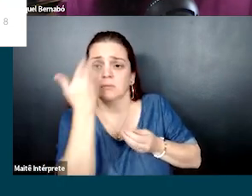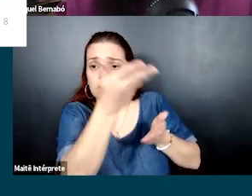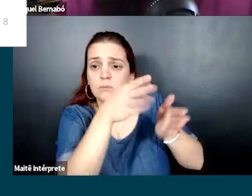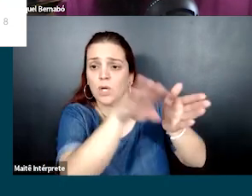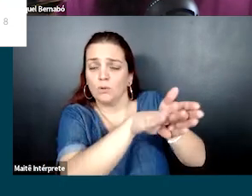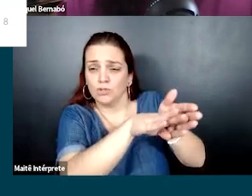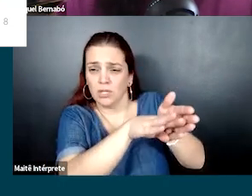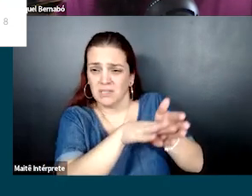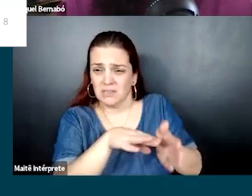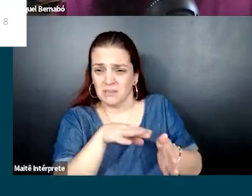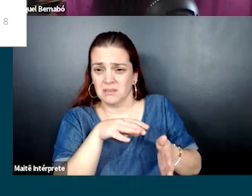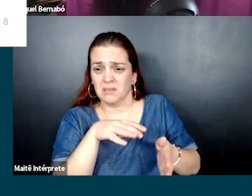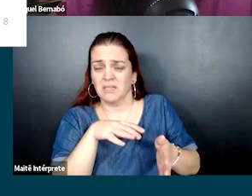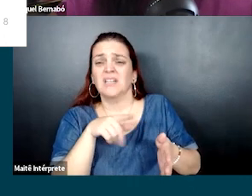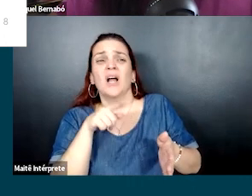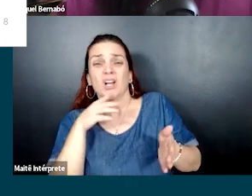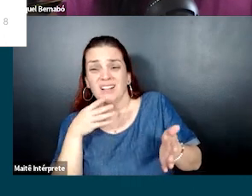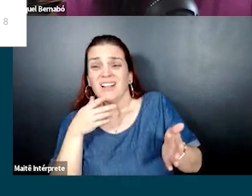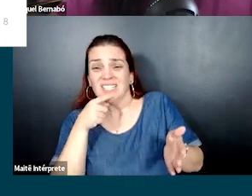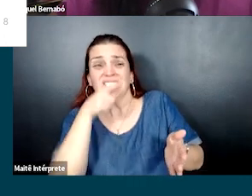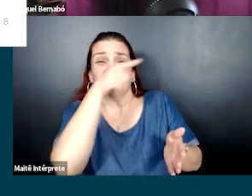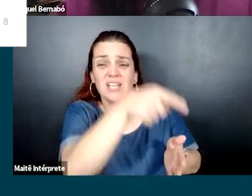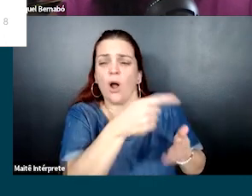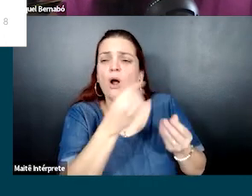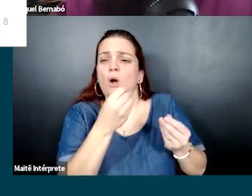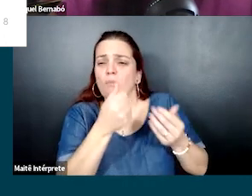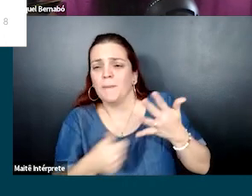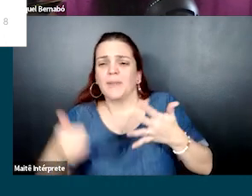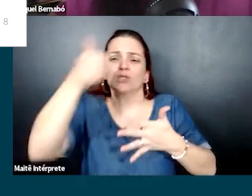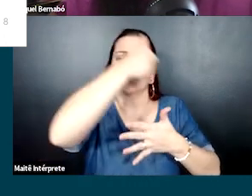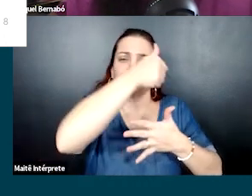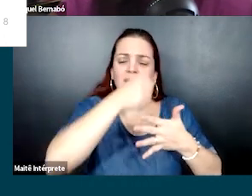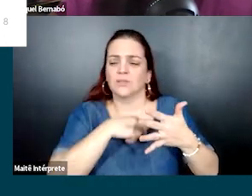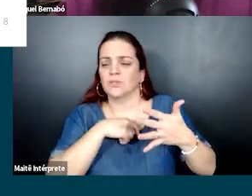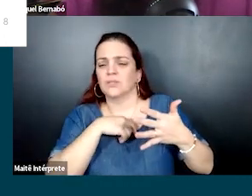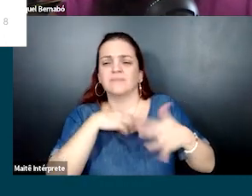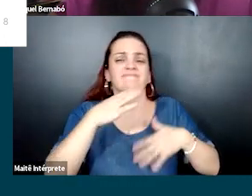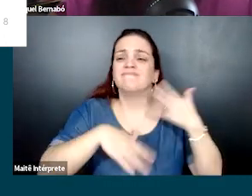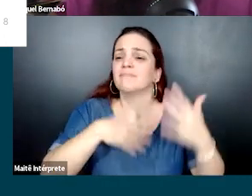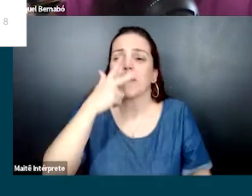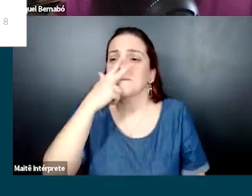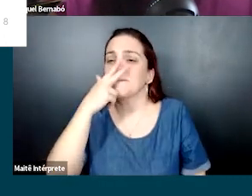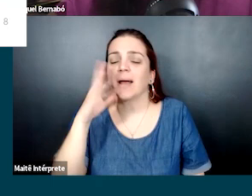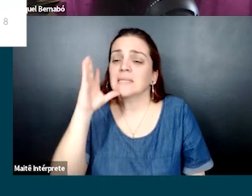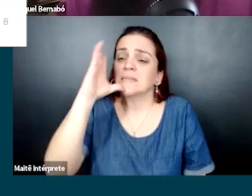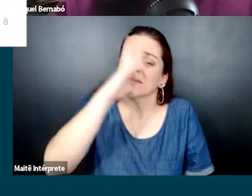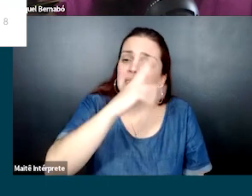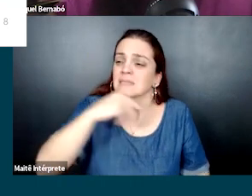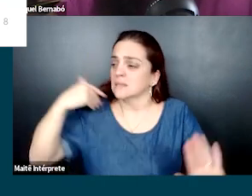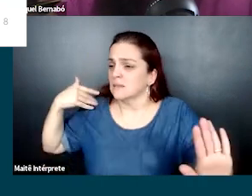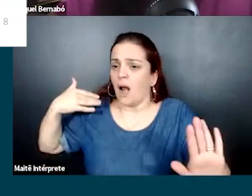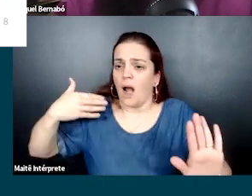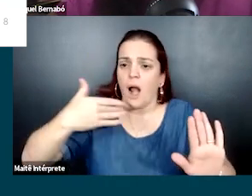o time de produto. E quando elas chegavam, elas ainda tinham que ser entendidas e tinham que ser priorizadas, e muitas vezes isso não